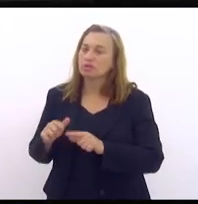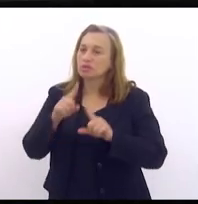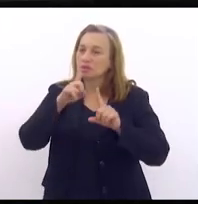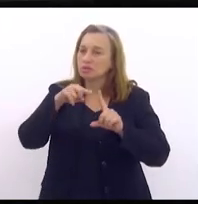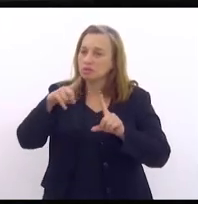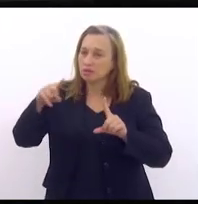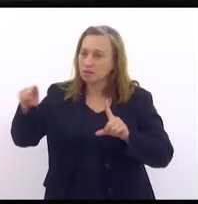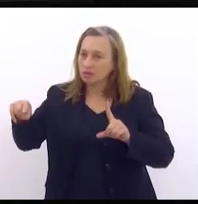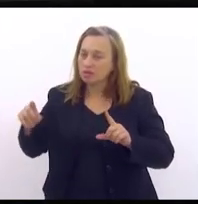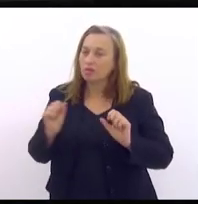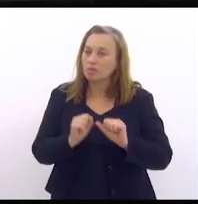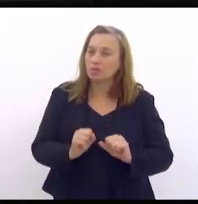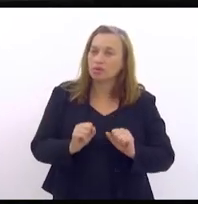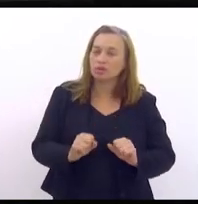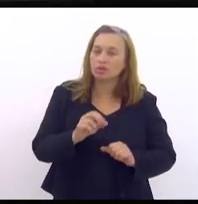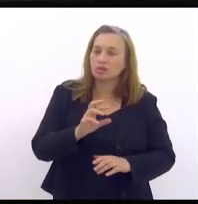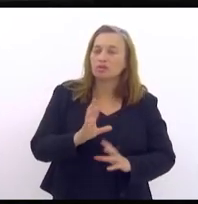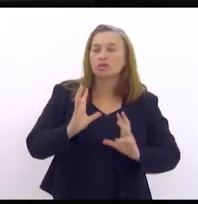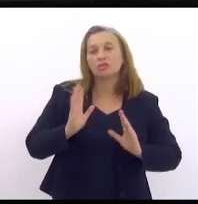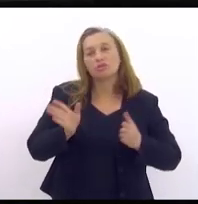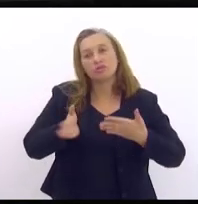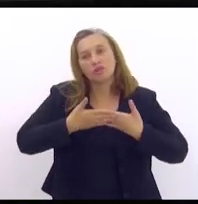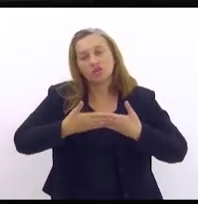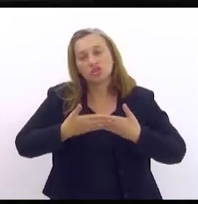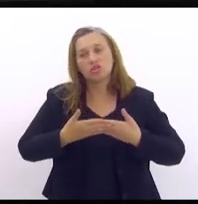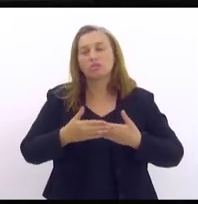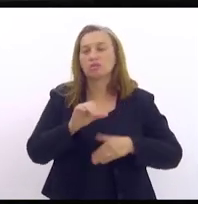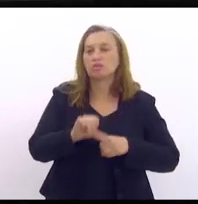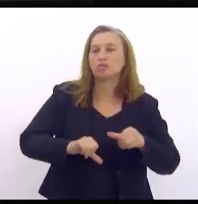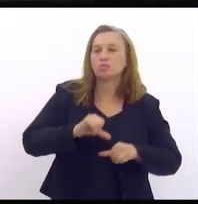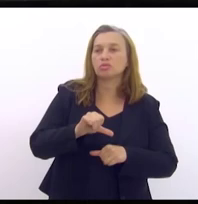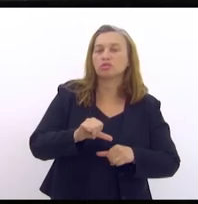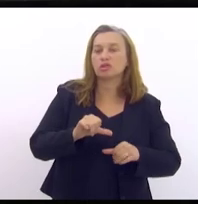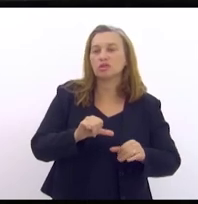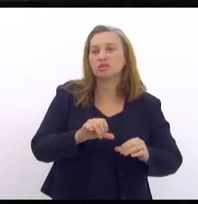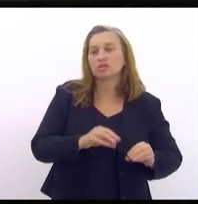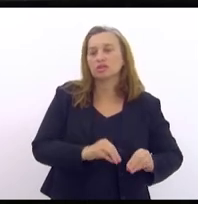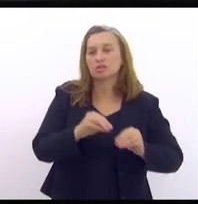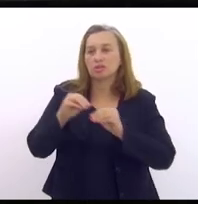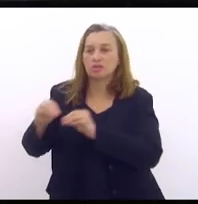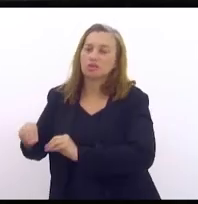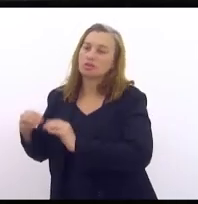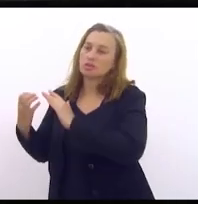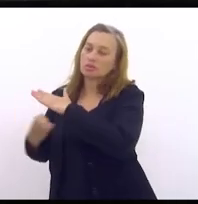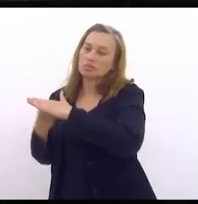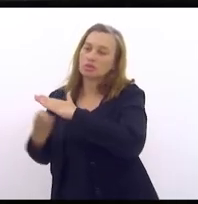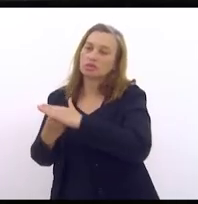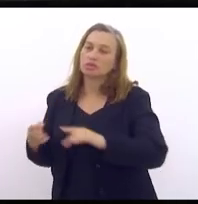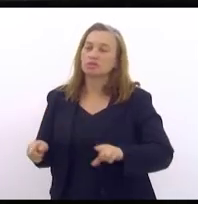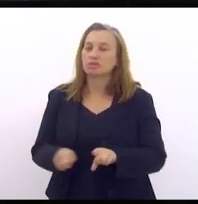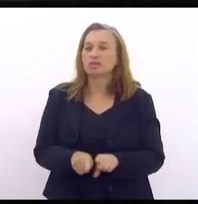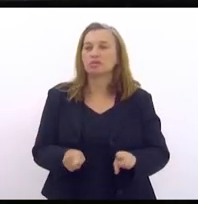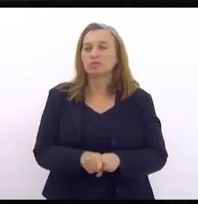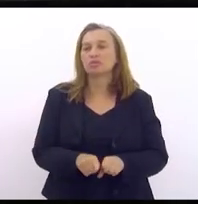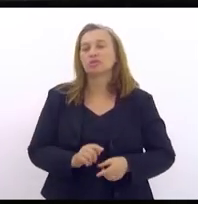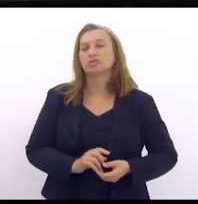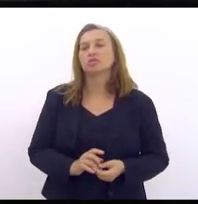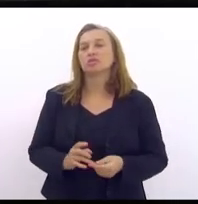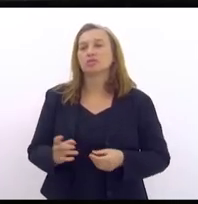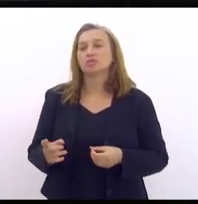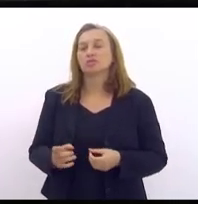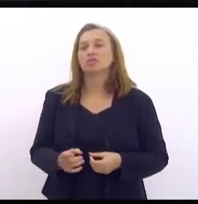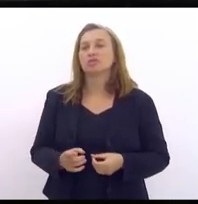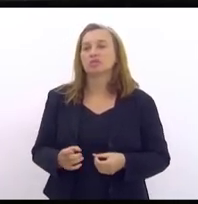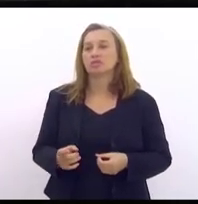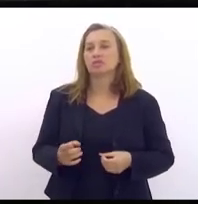variações, podendo resultar em fechamento, em mudança de empresas e até em um efeito reverso, que é o aumento